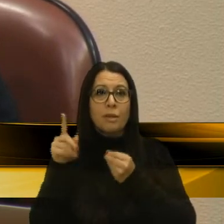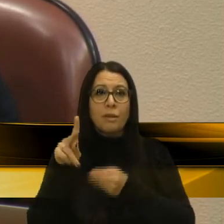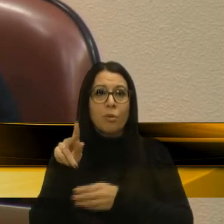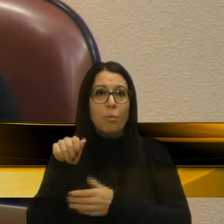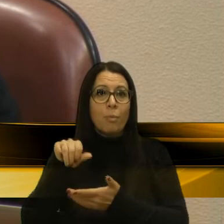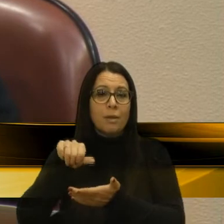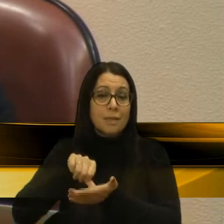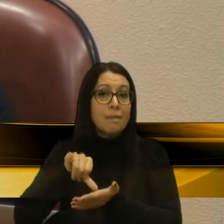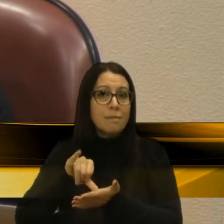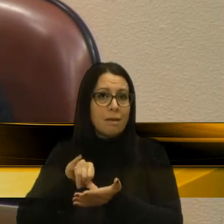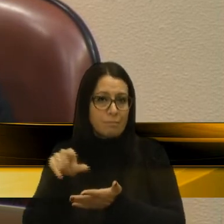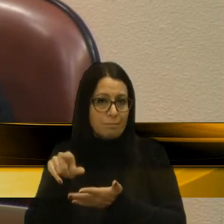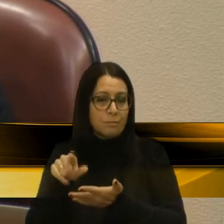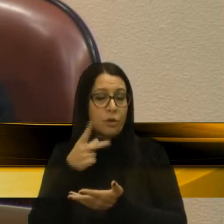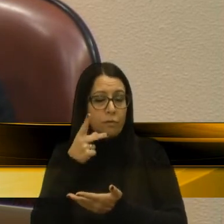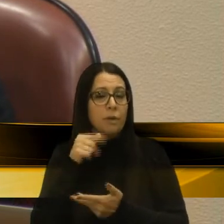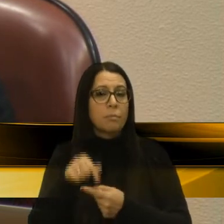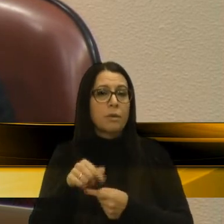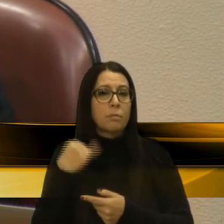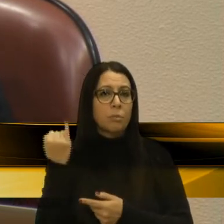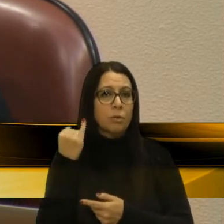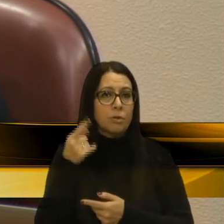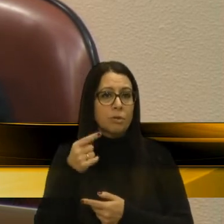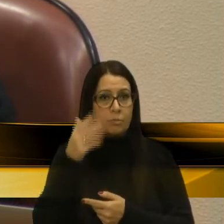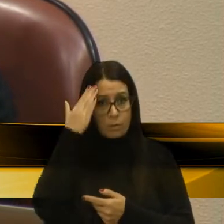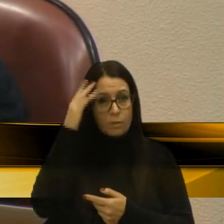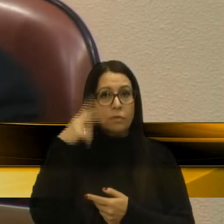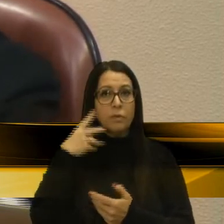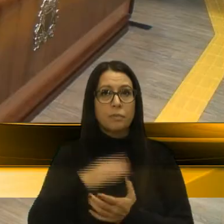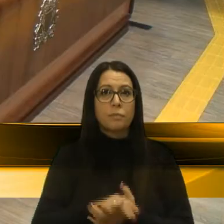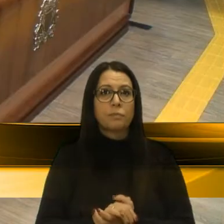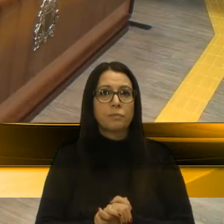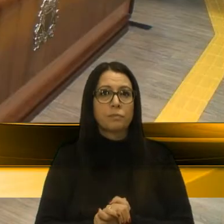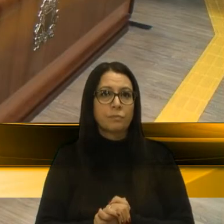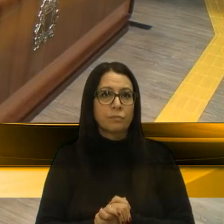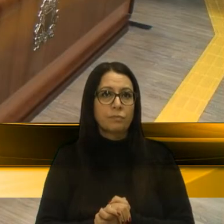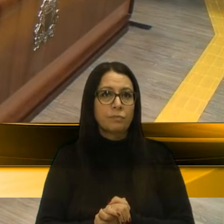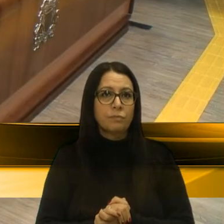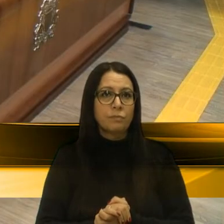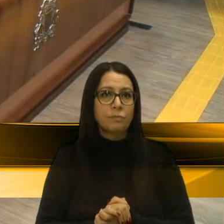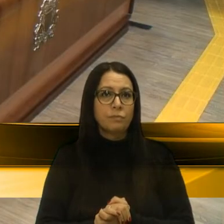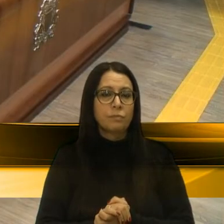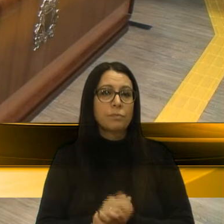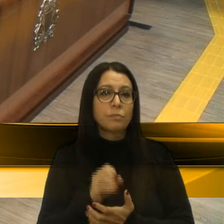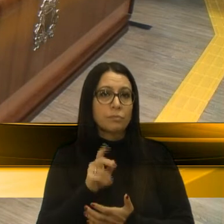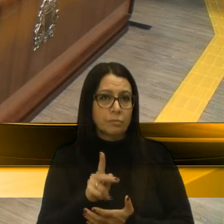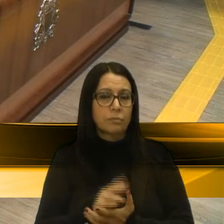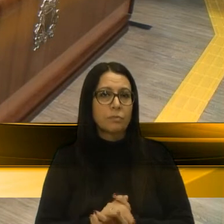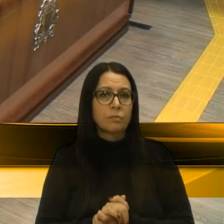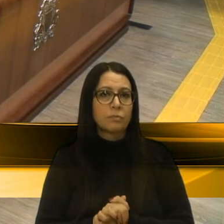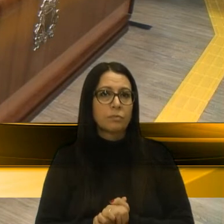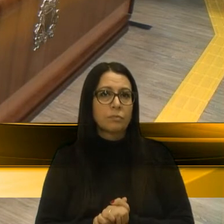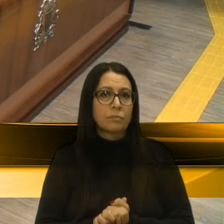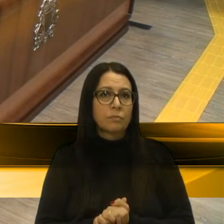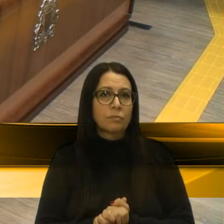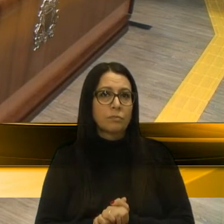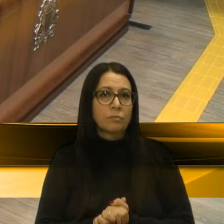essas obras, em que pé andam, o que foi feito, enfim, tem dinheiro público ali. Então, que o Ministério Público nos dê, esse é o nosso papel, nos dê essa